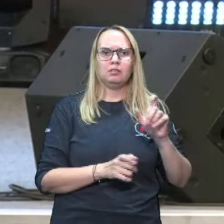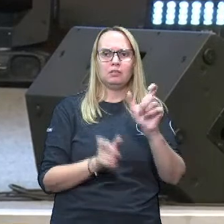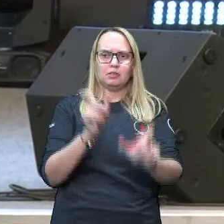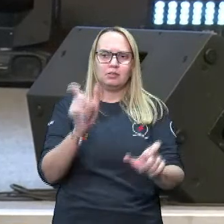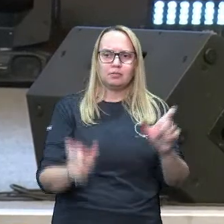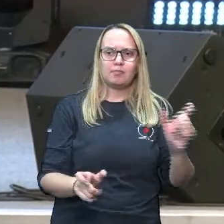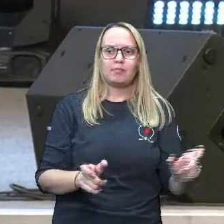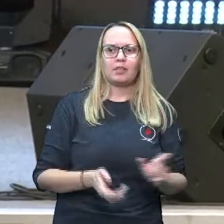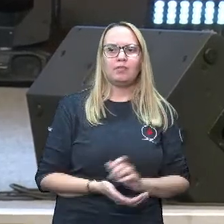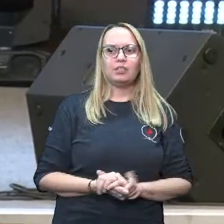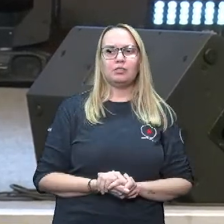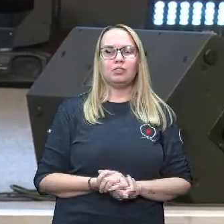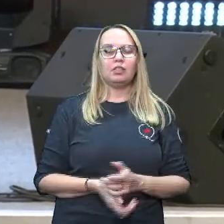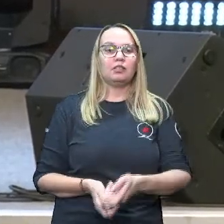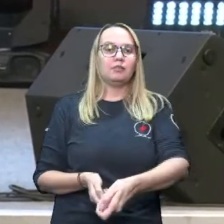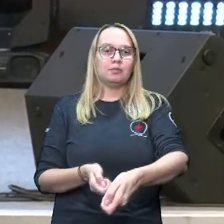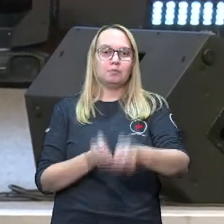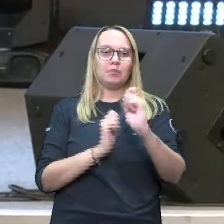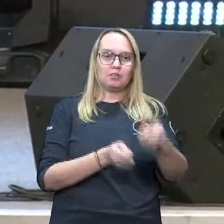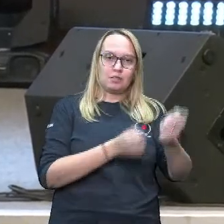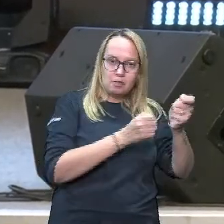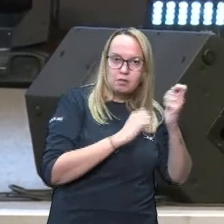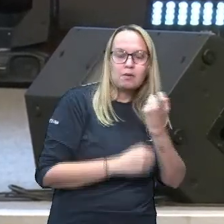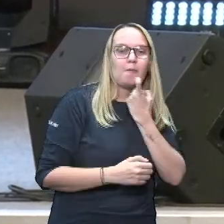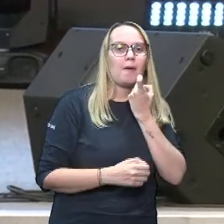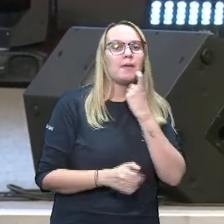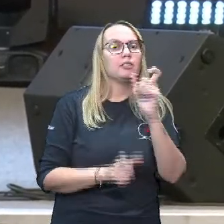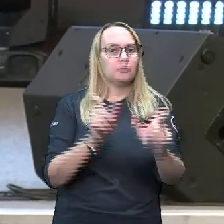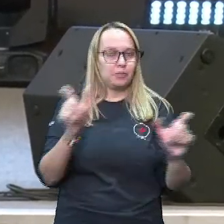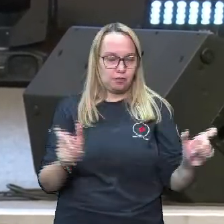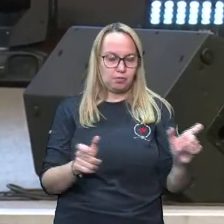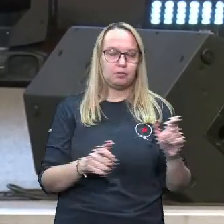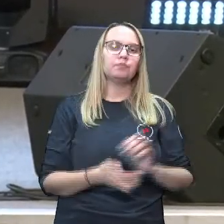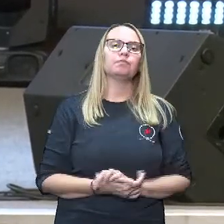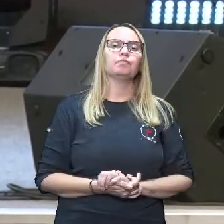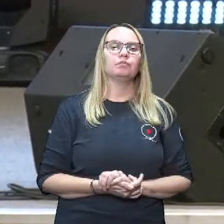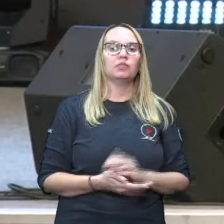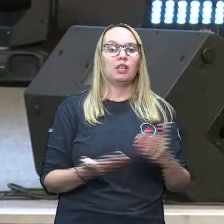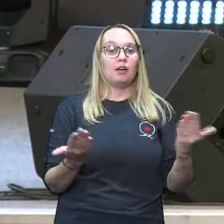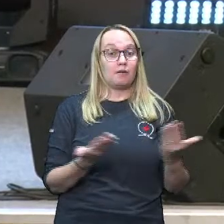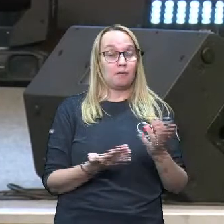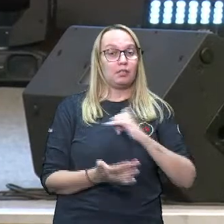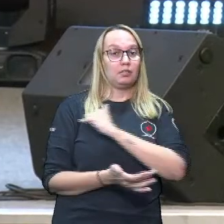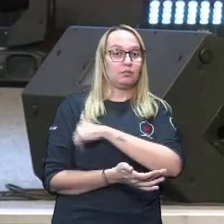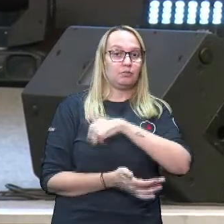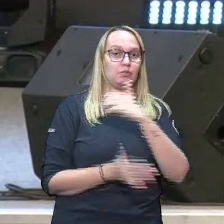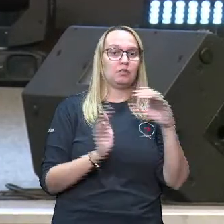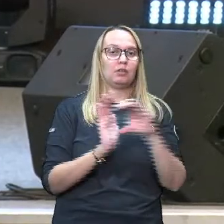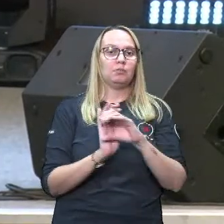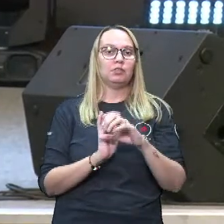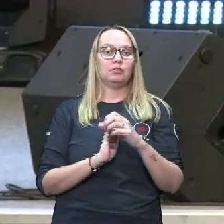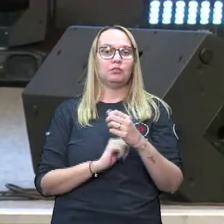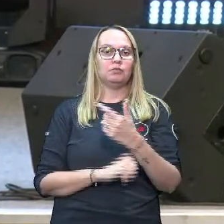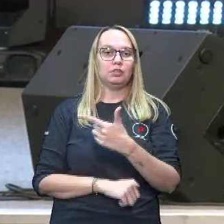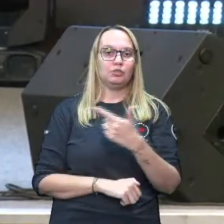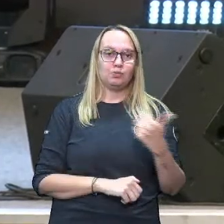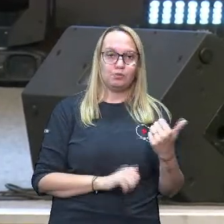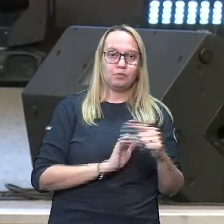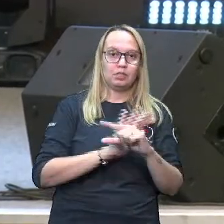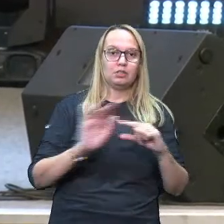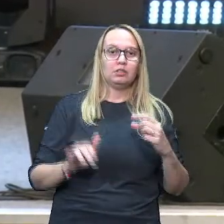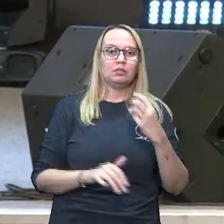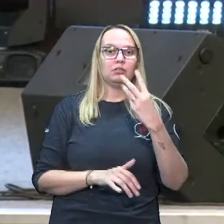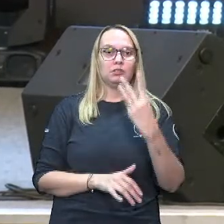abra aí, por gentileza, vire aí, ande mais um pouquinho. João capítulo 21, versículo de número 3, começa assim o 3,